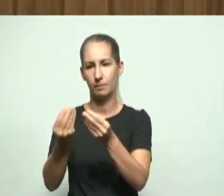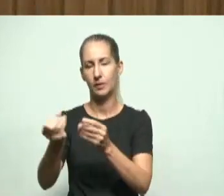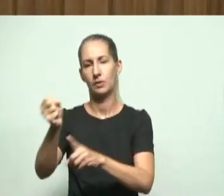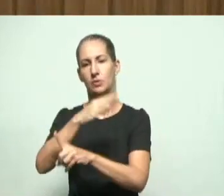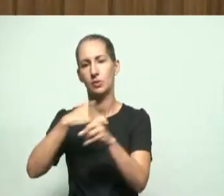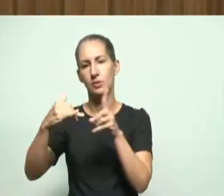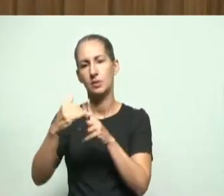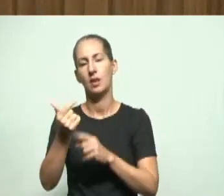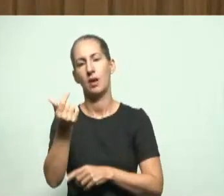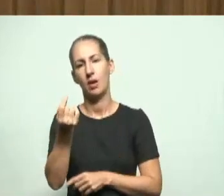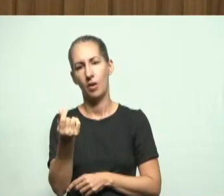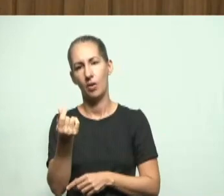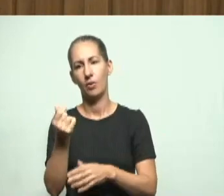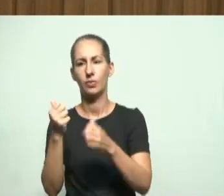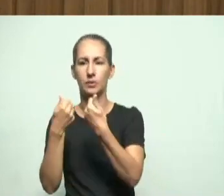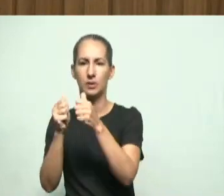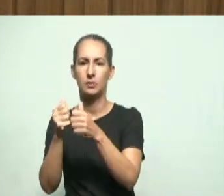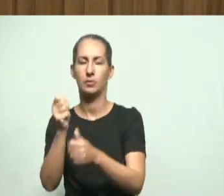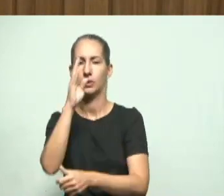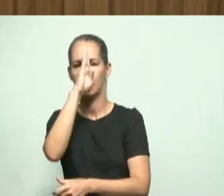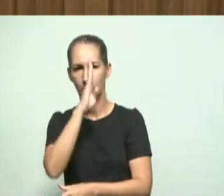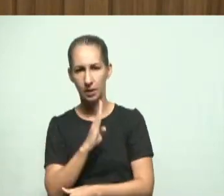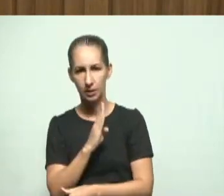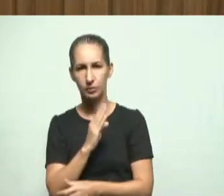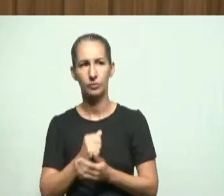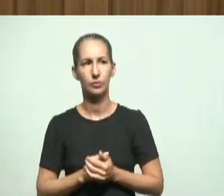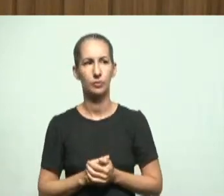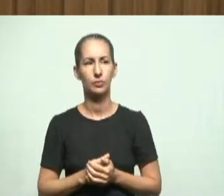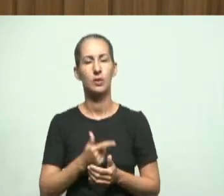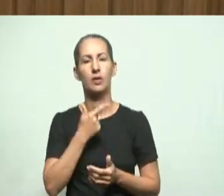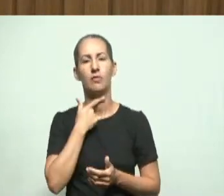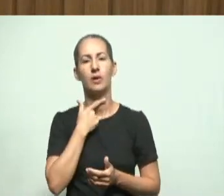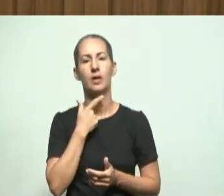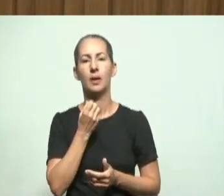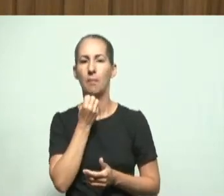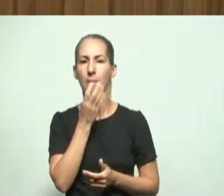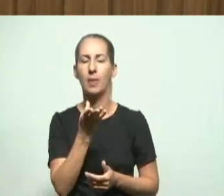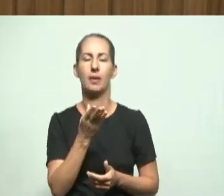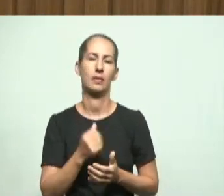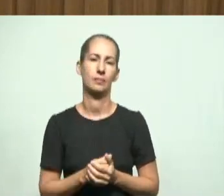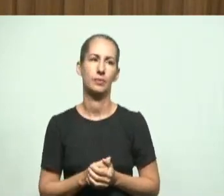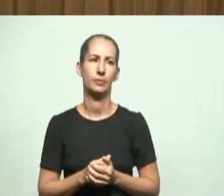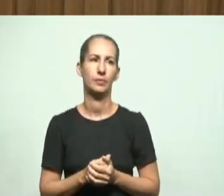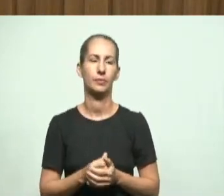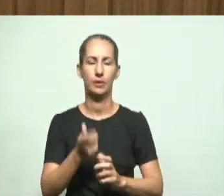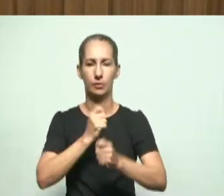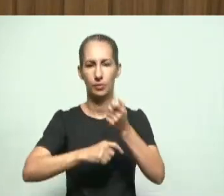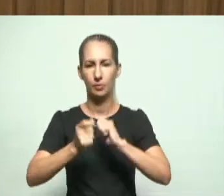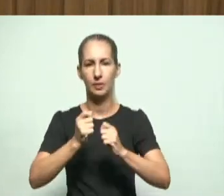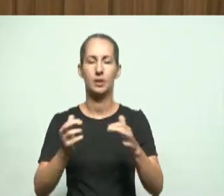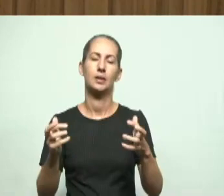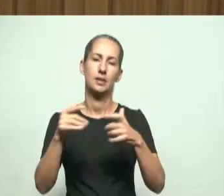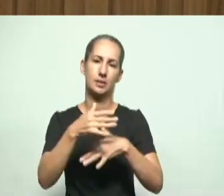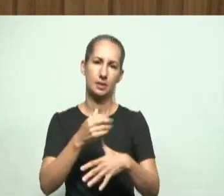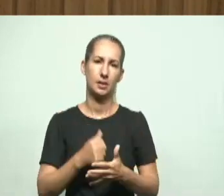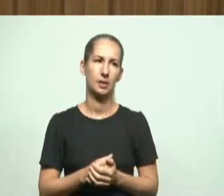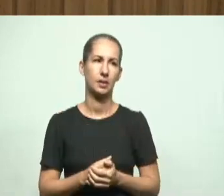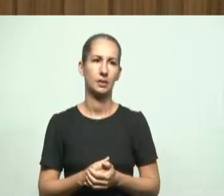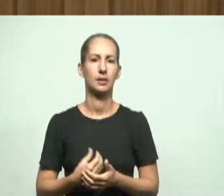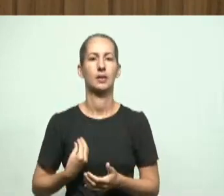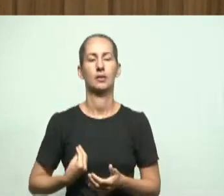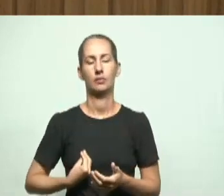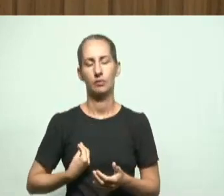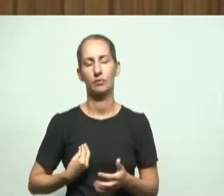às pessoas. Transporte gratuito é abrir vaga de emprego e aumentar a economia da cidade. E aí, nós vamos viver